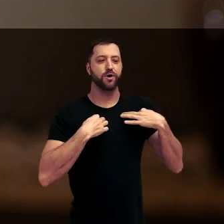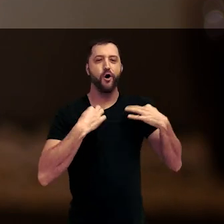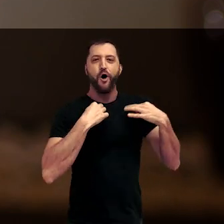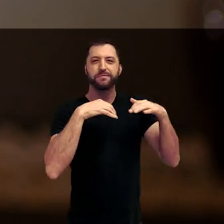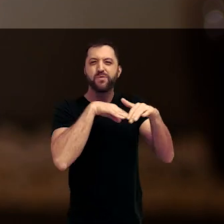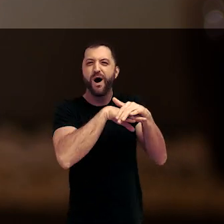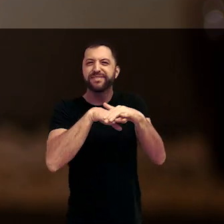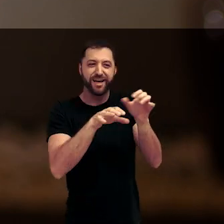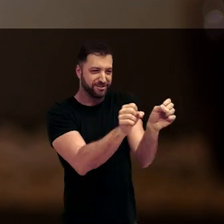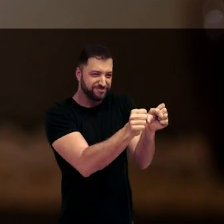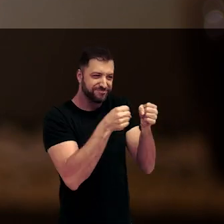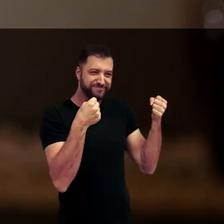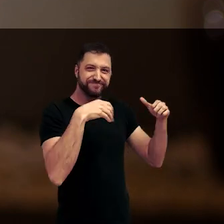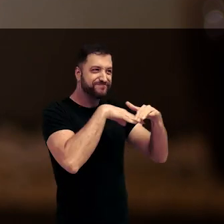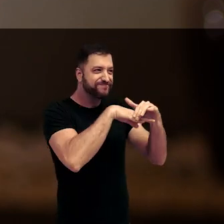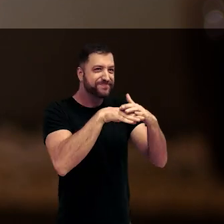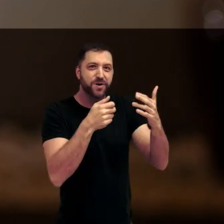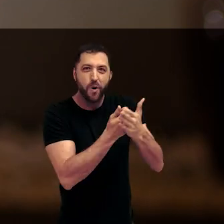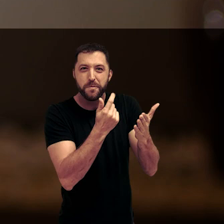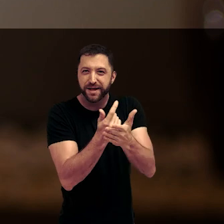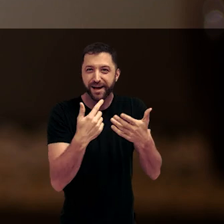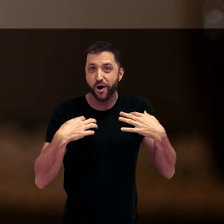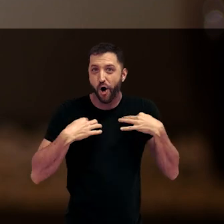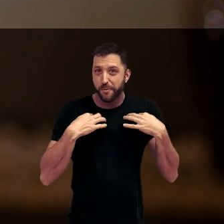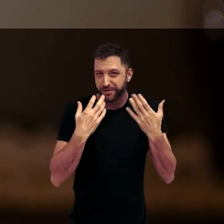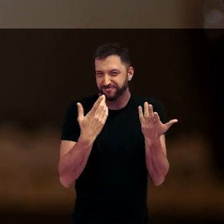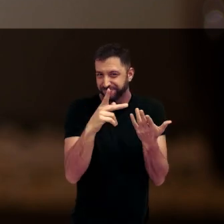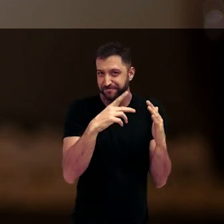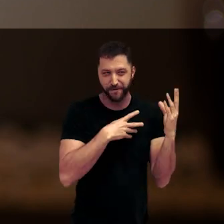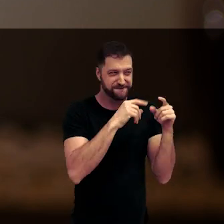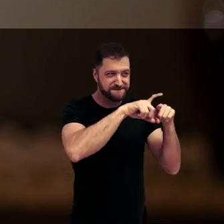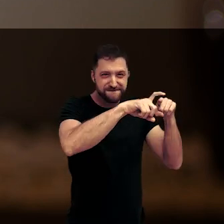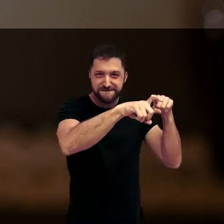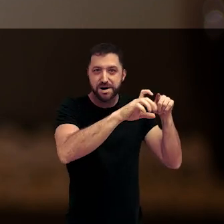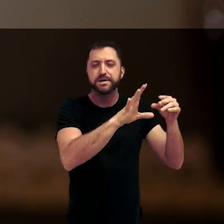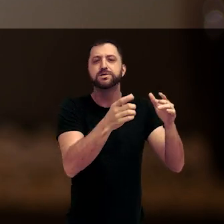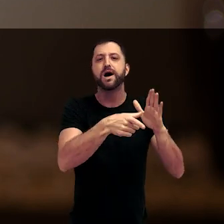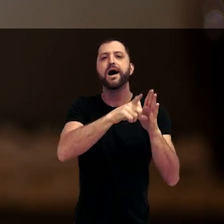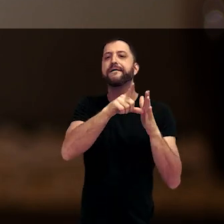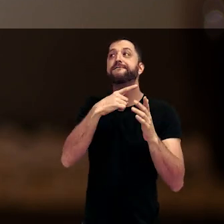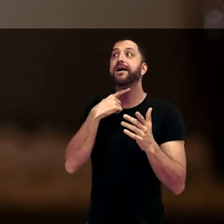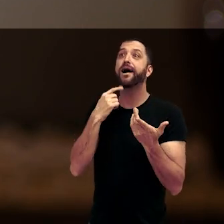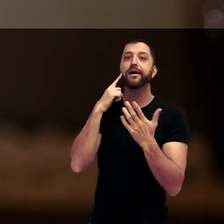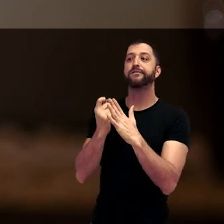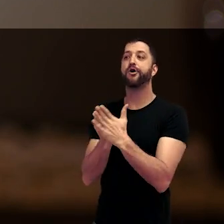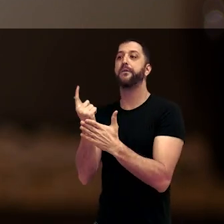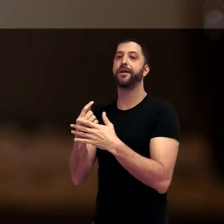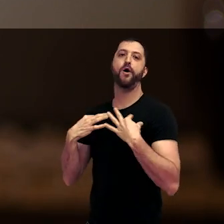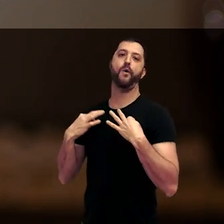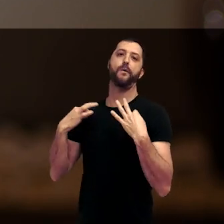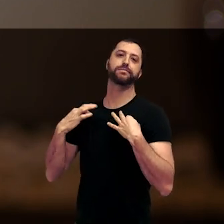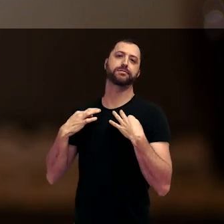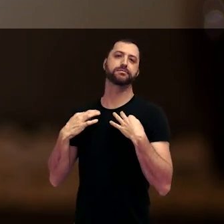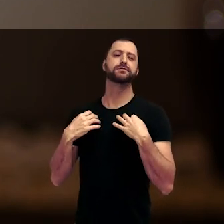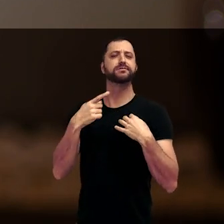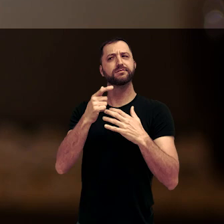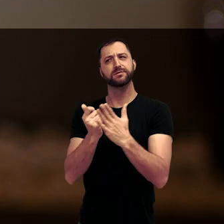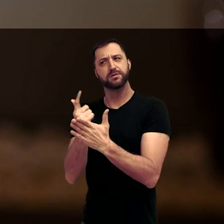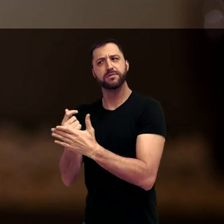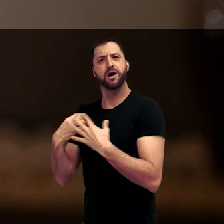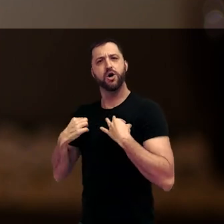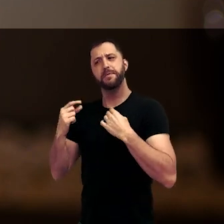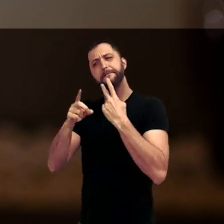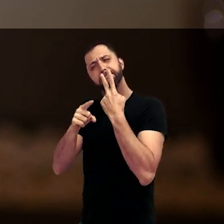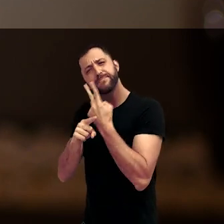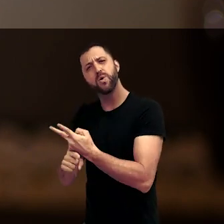guarda-roupa. Quando você vai comprar roupas de grandes marcas, também dê uma olhada e dê uma